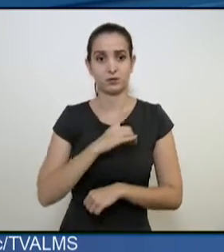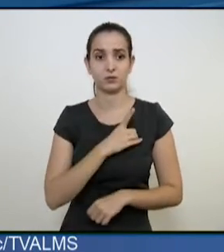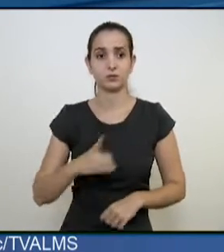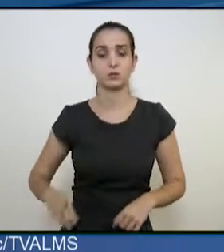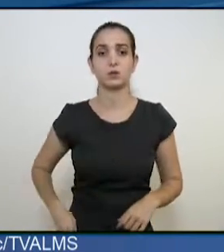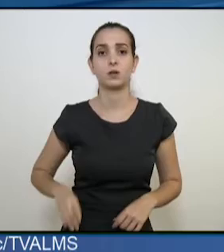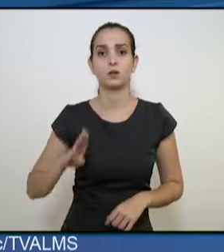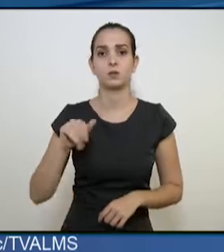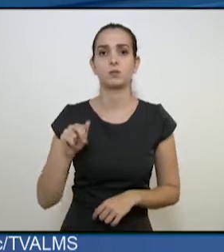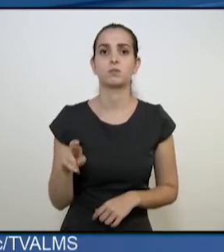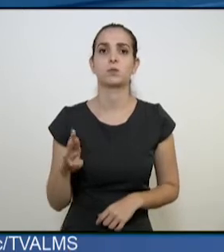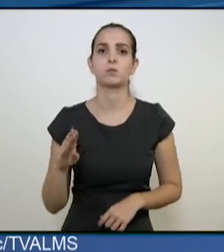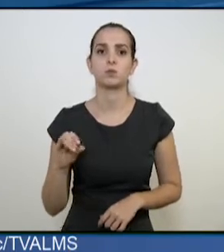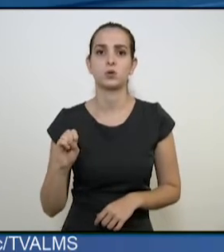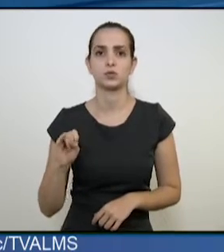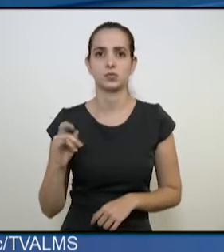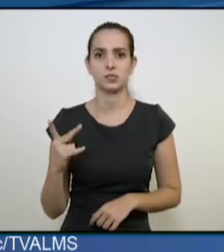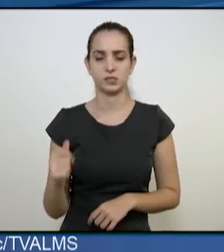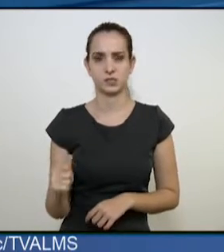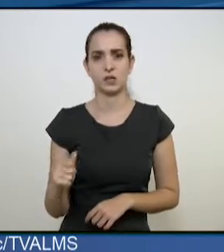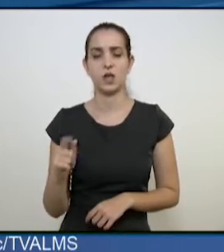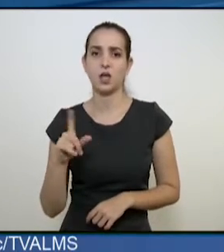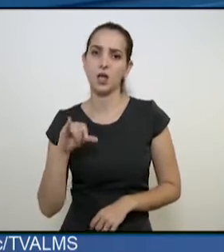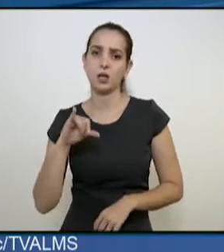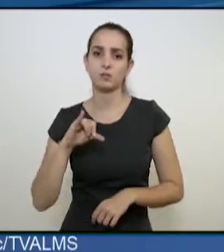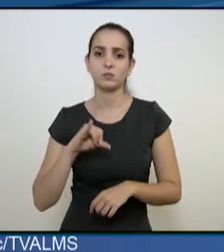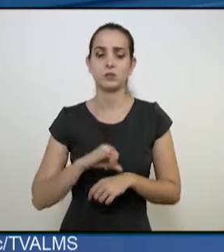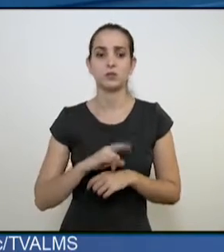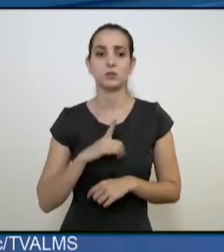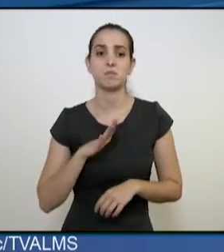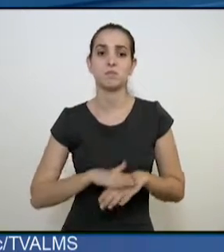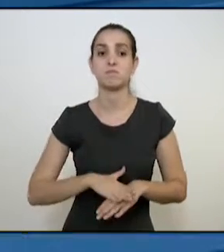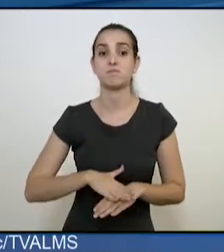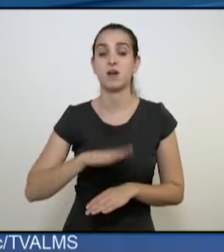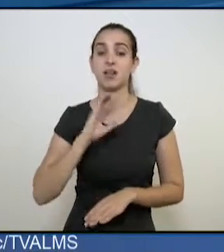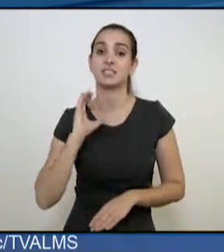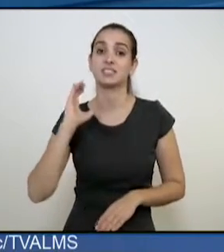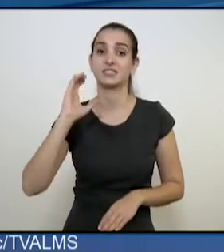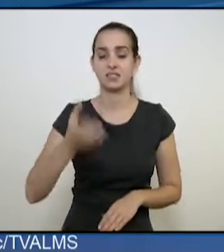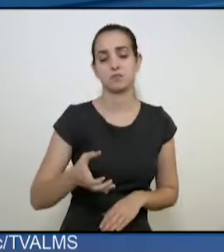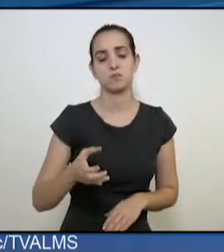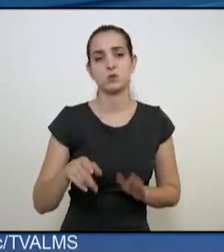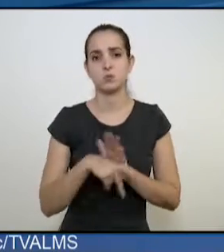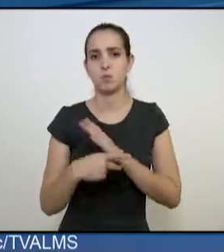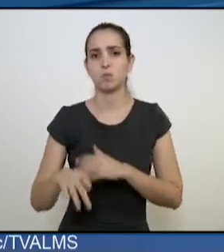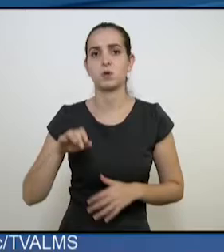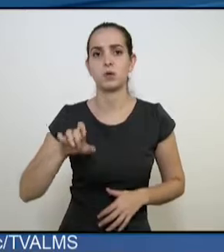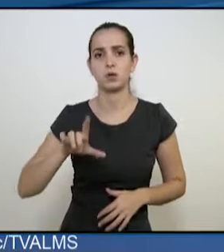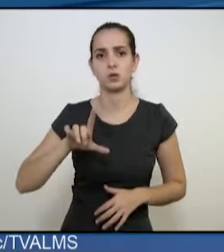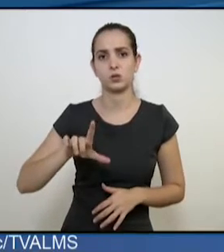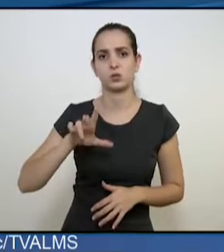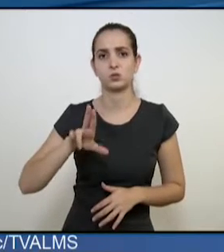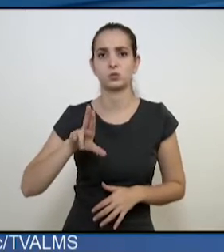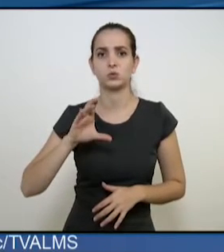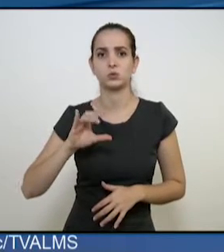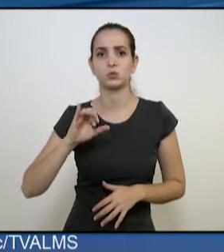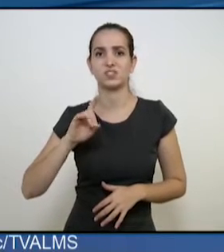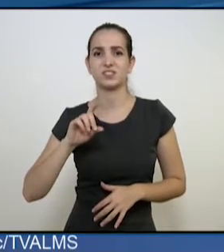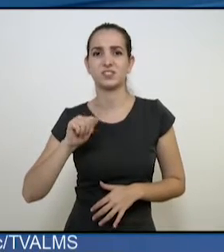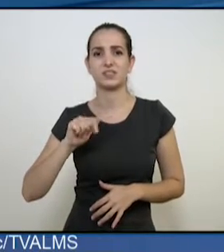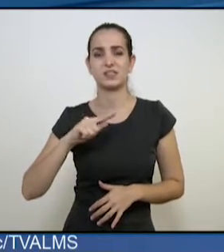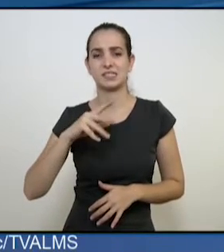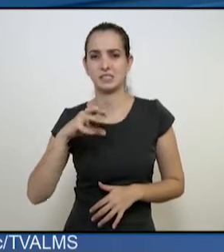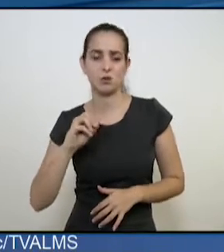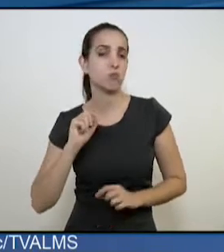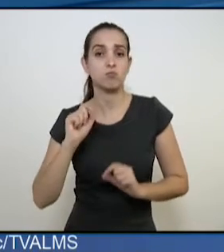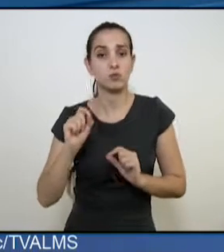pode confirmar, que mais temos os crimes com elucidação, com êxito nas